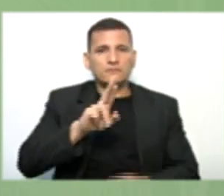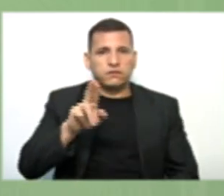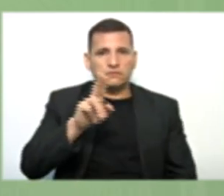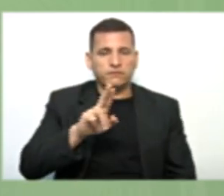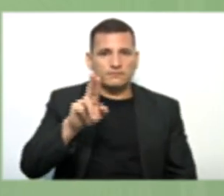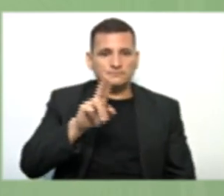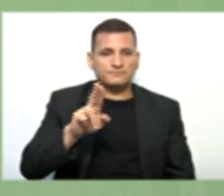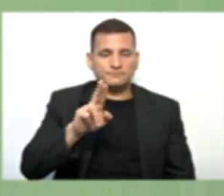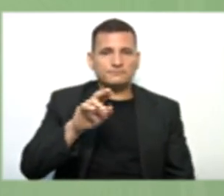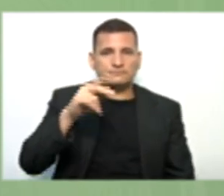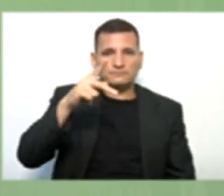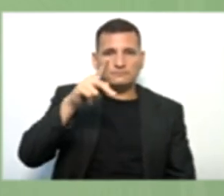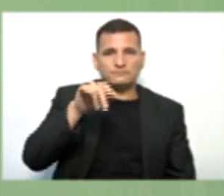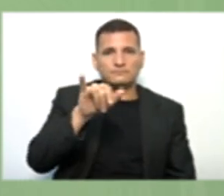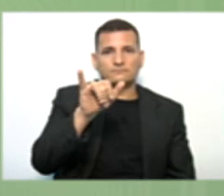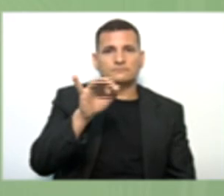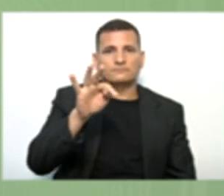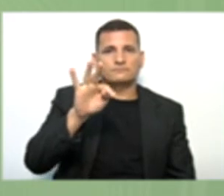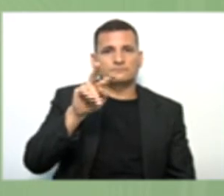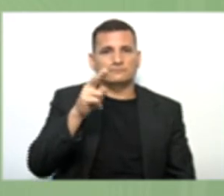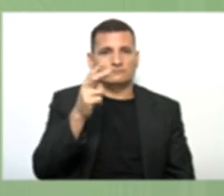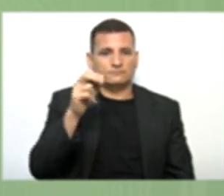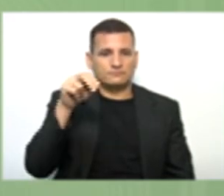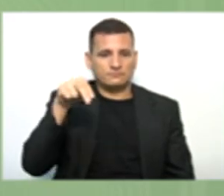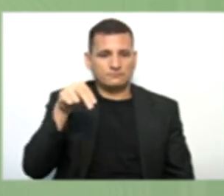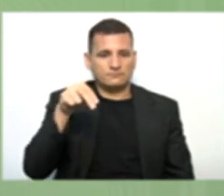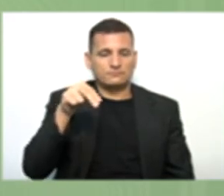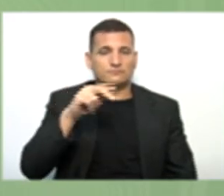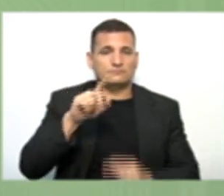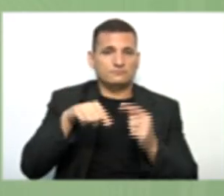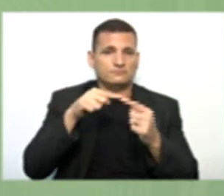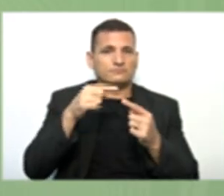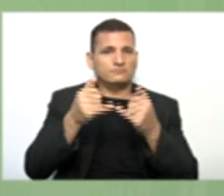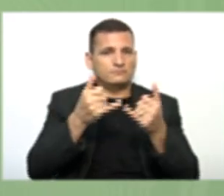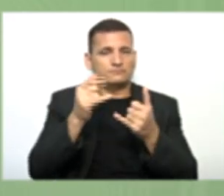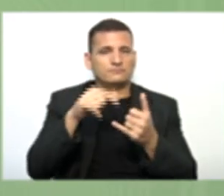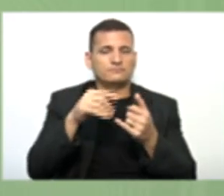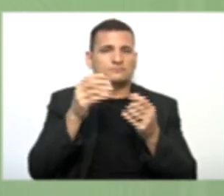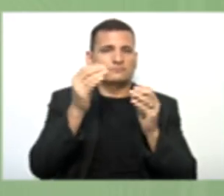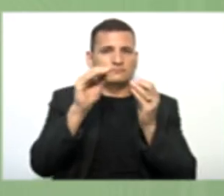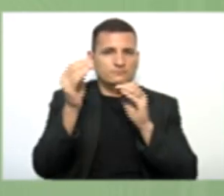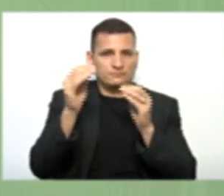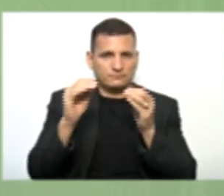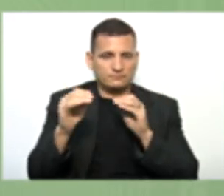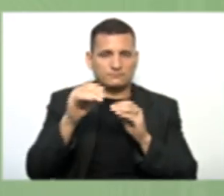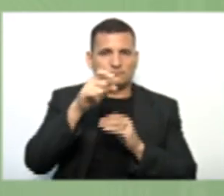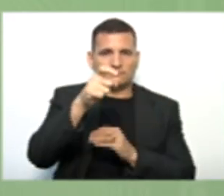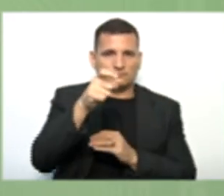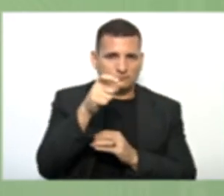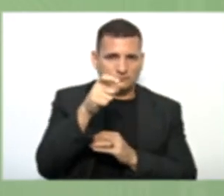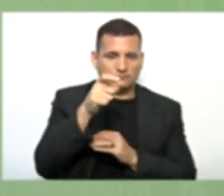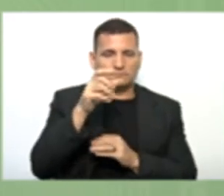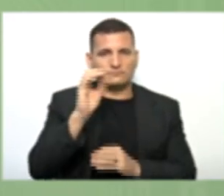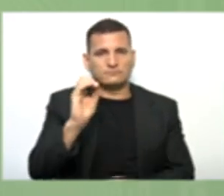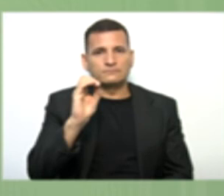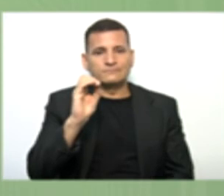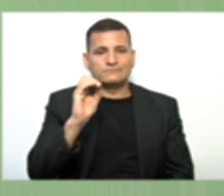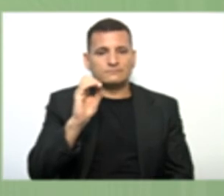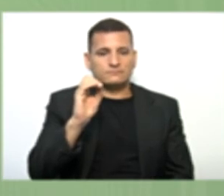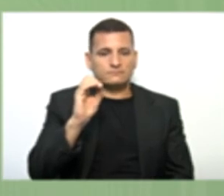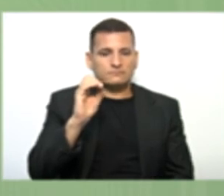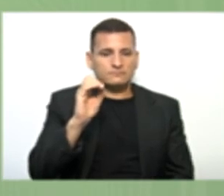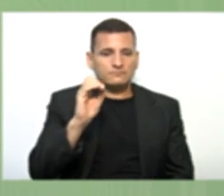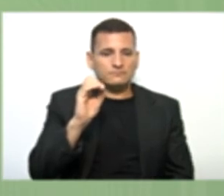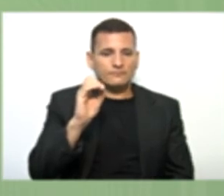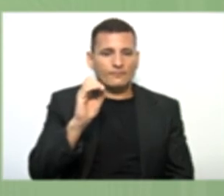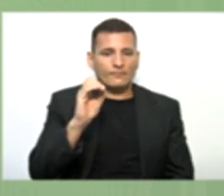apenas Python, tá? O objetivo do jogo é inserir valores de X e 0. Você nunca imaginou que poderia